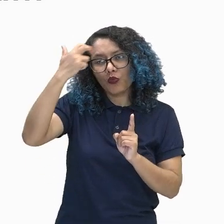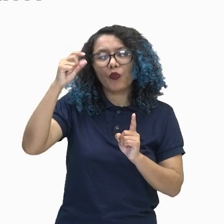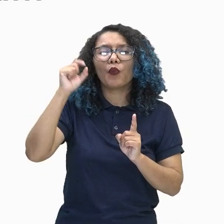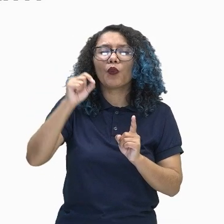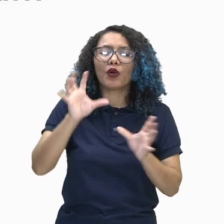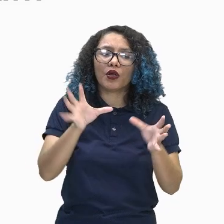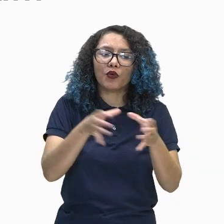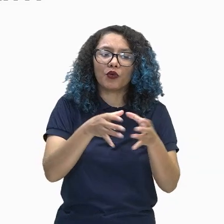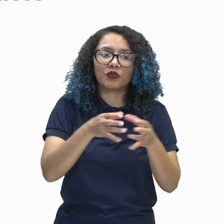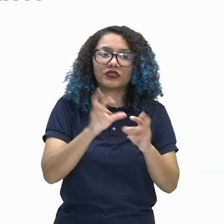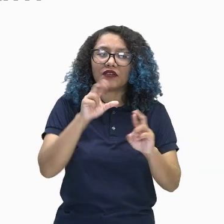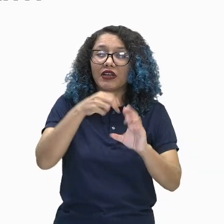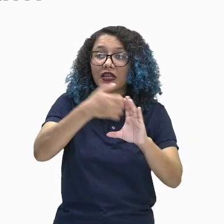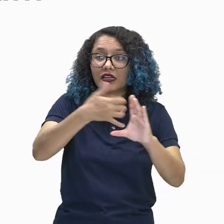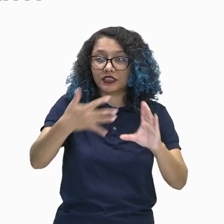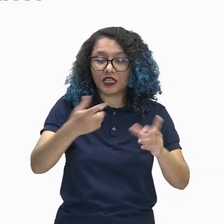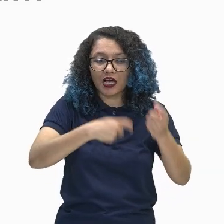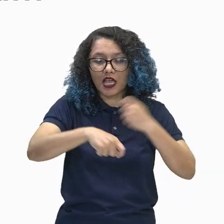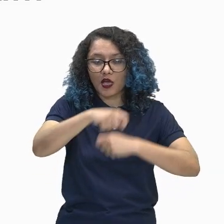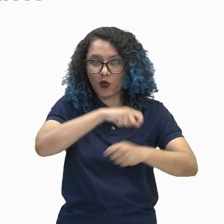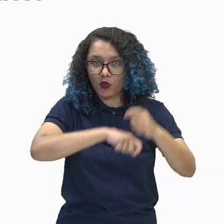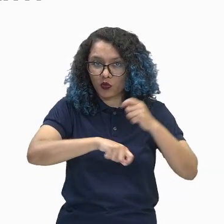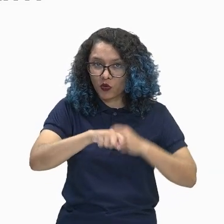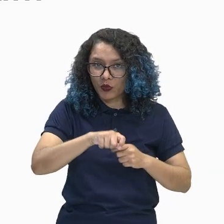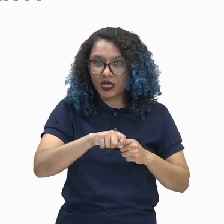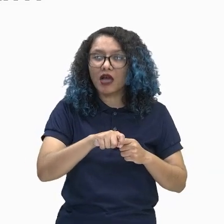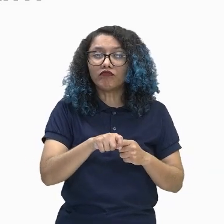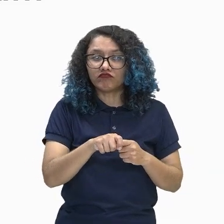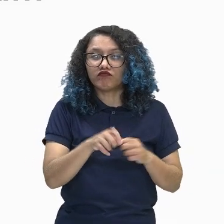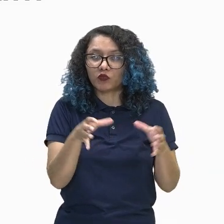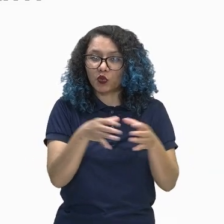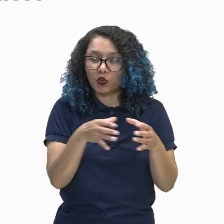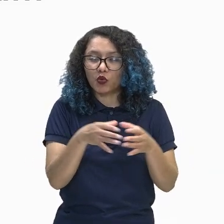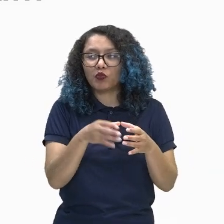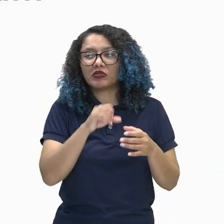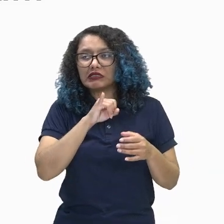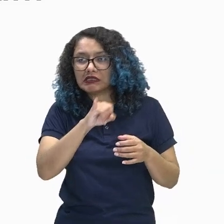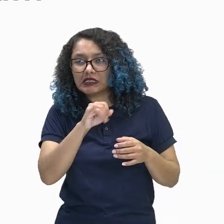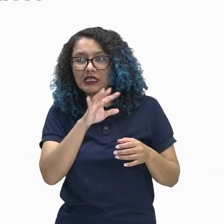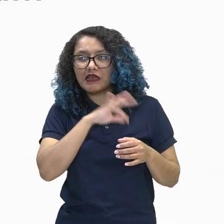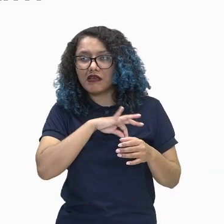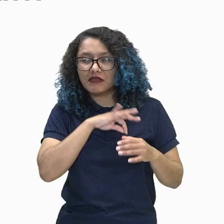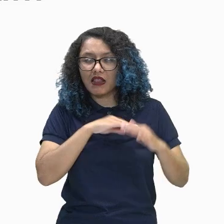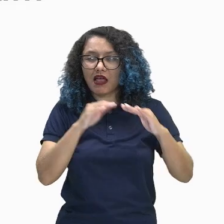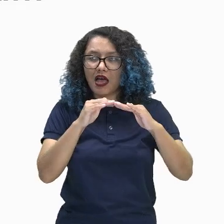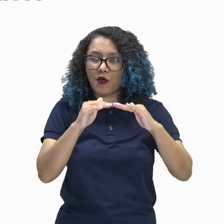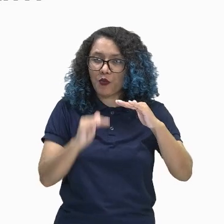classe econômica, que é as pessoas de baixa renda, média renda,